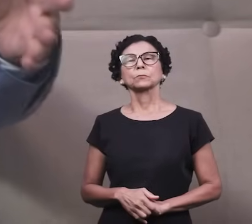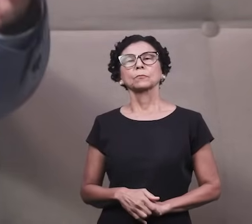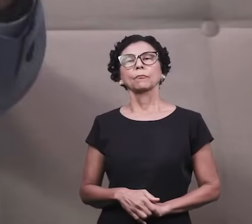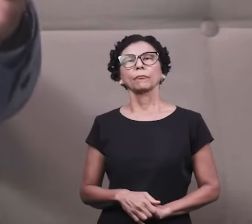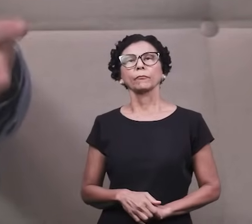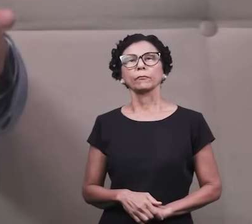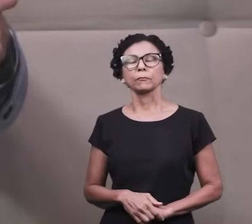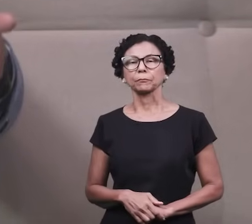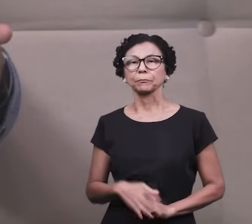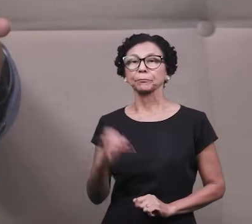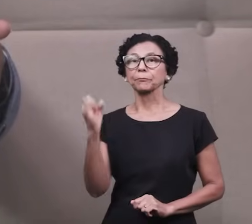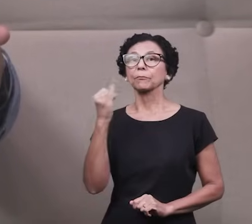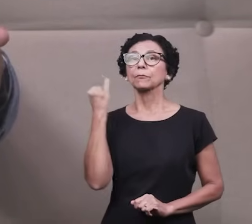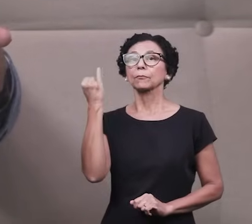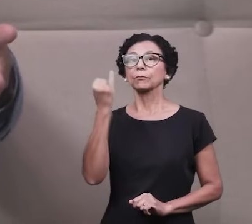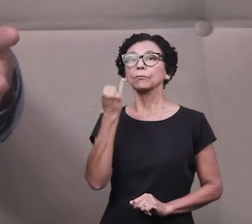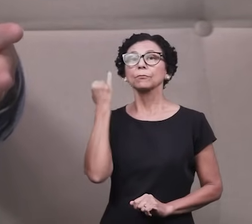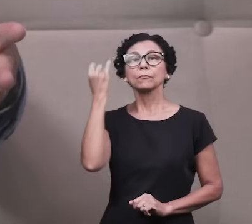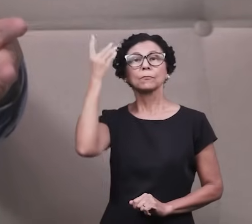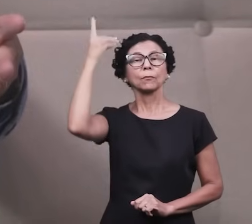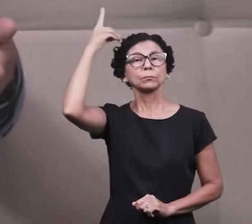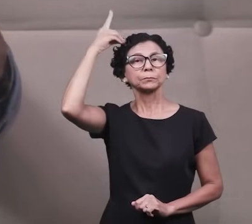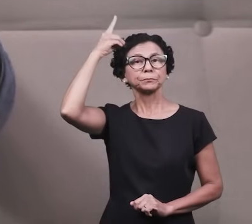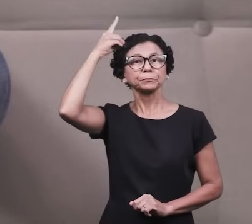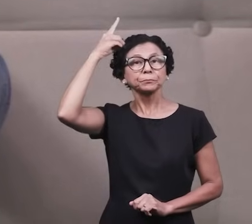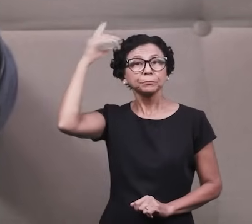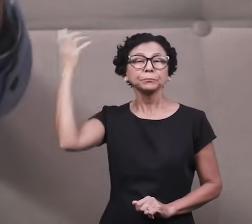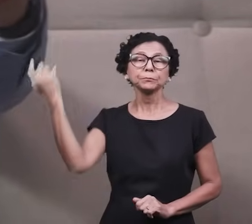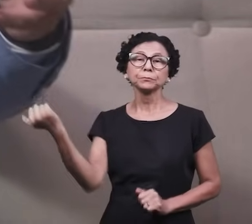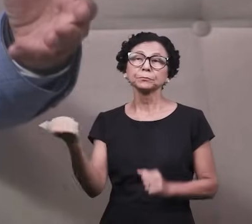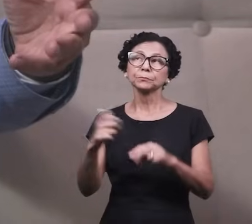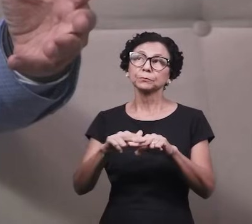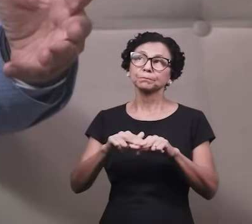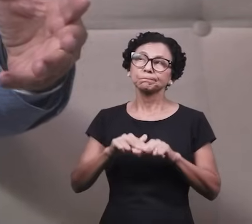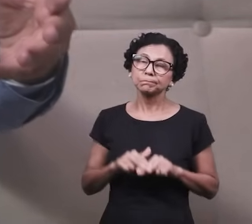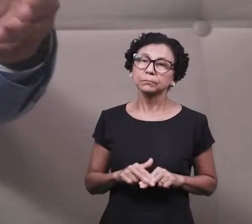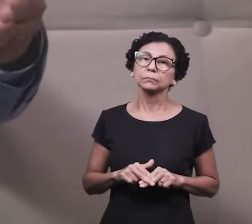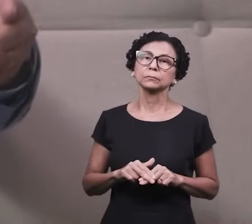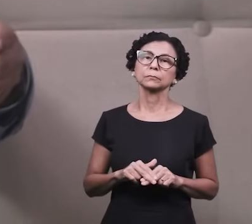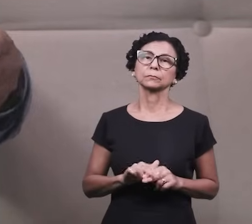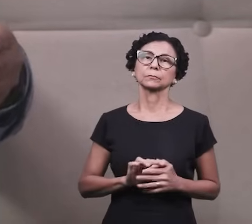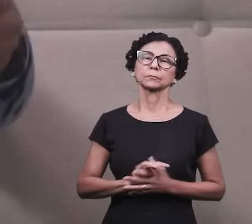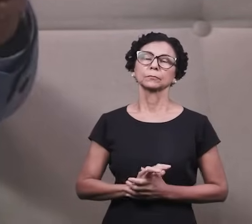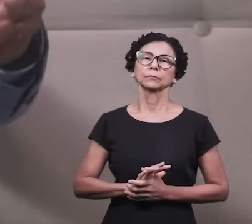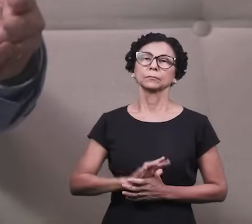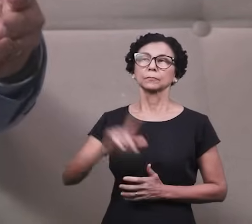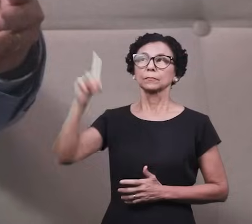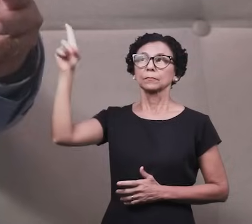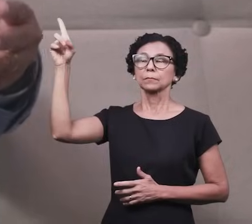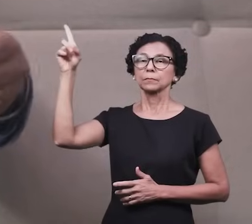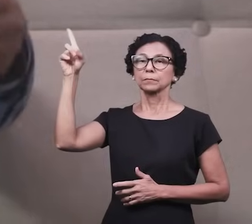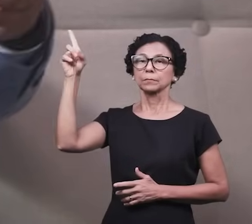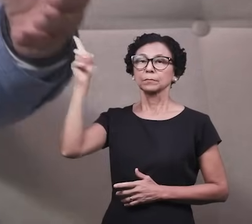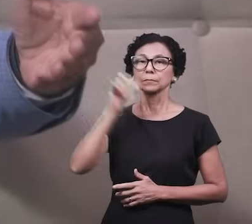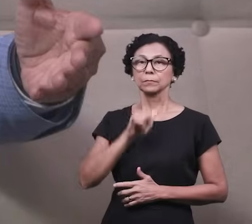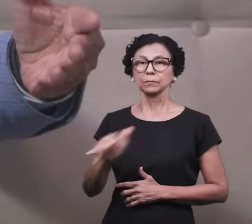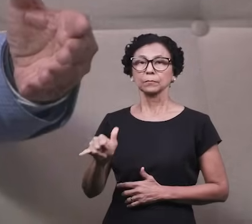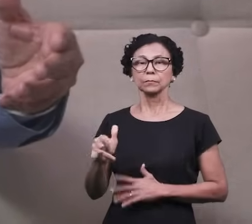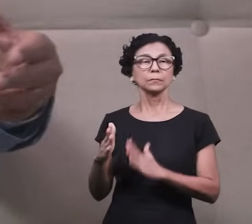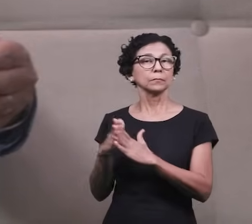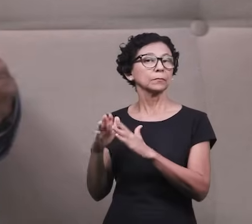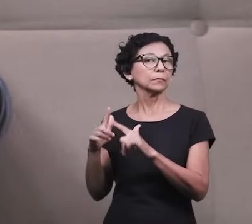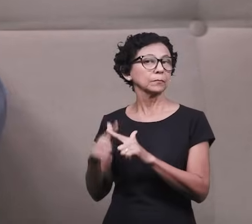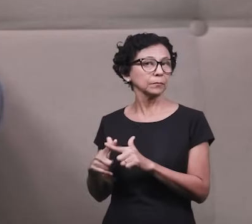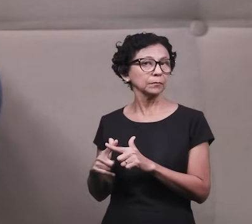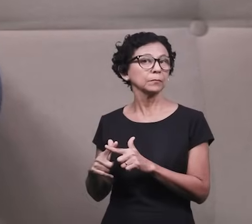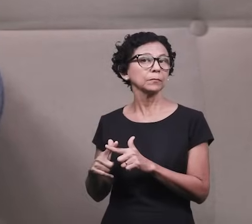a importância dos dons espirituais, porque é uma das formas que Deus fala à sua igreja. Amém.